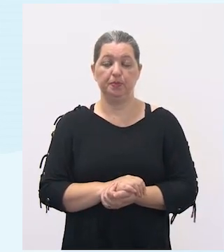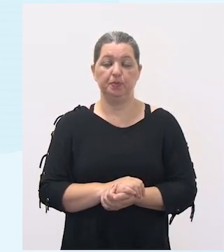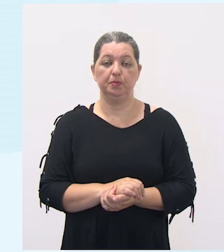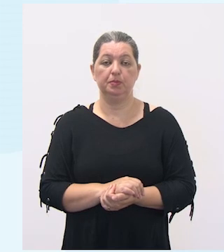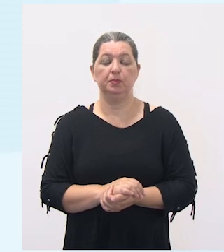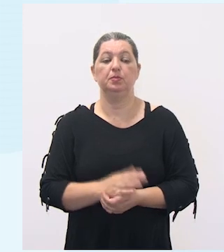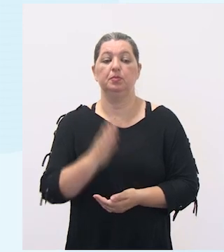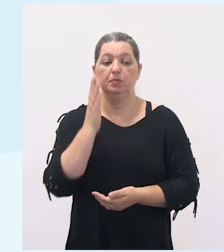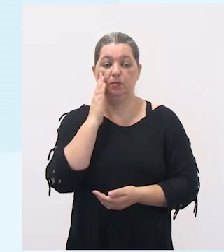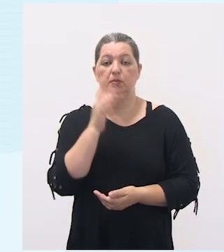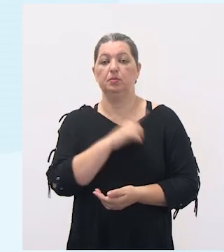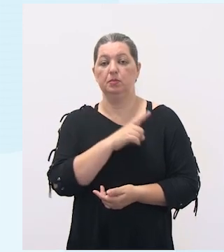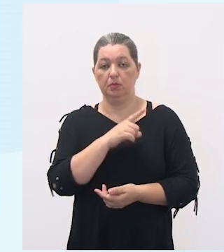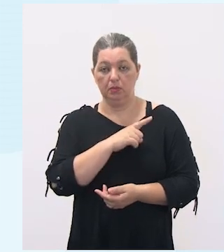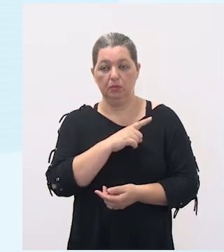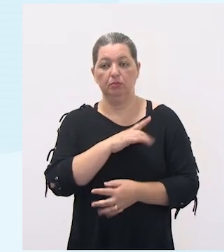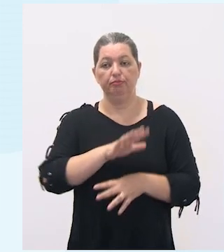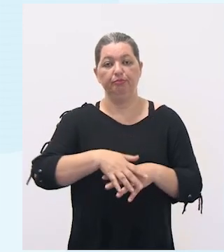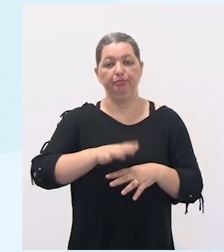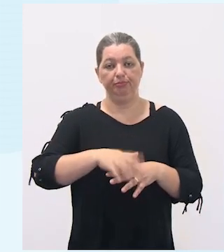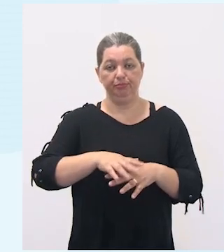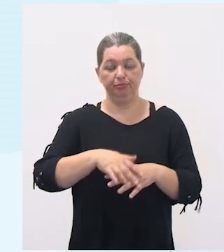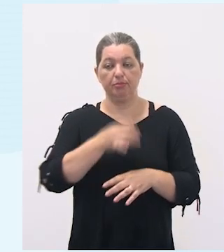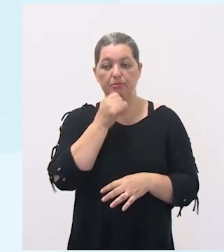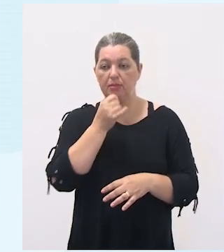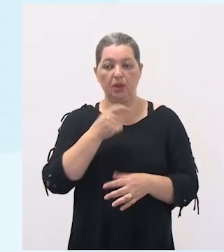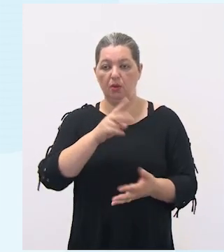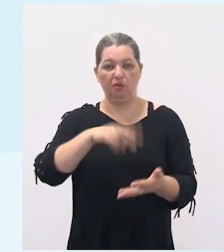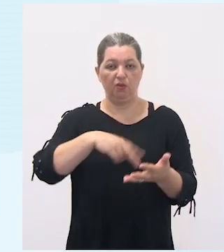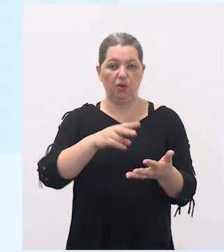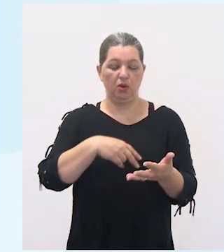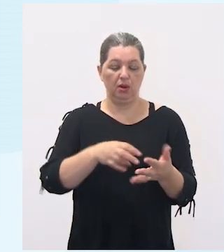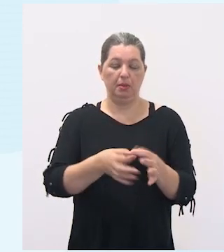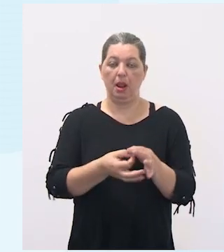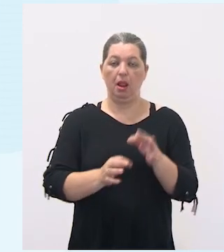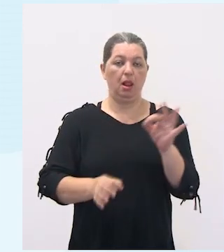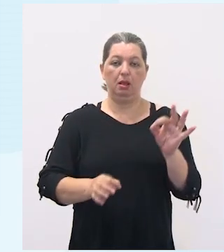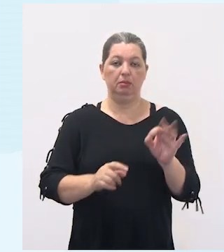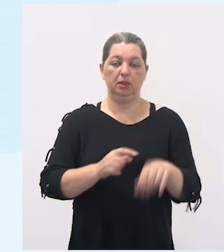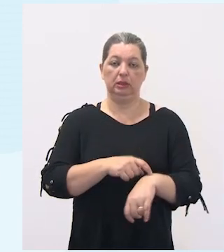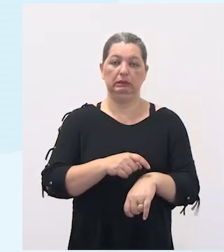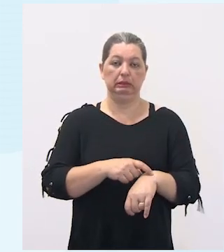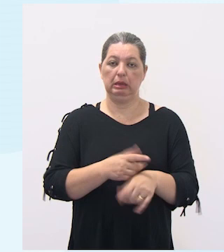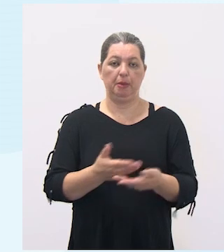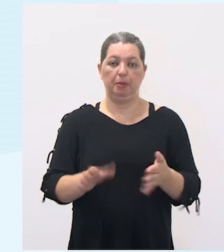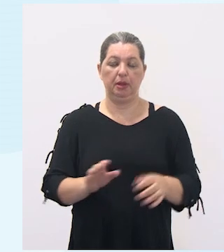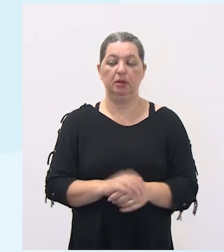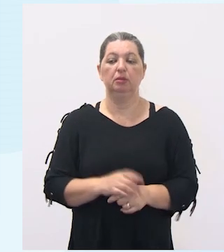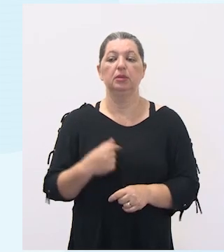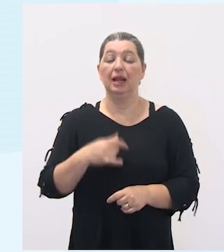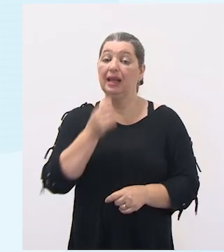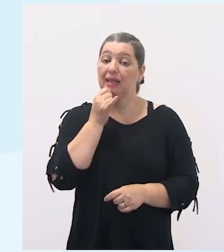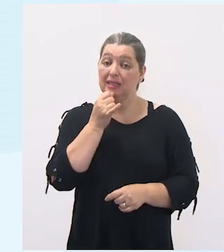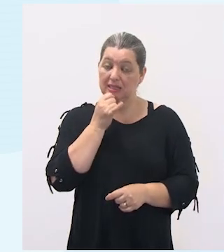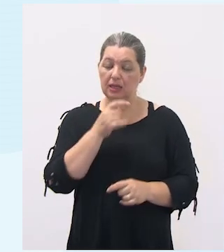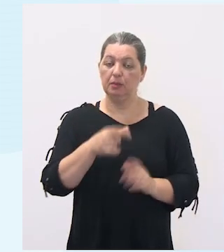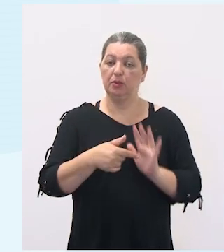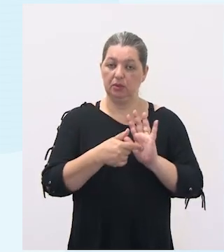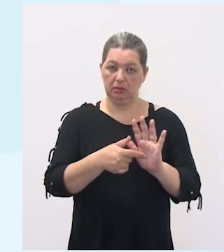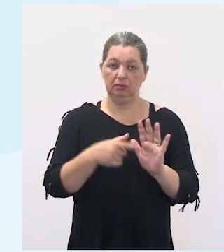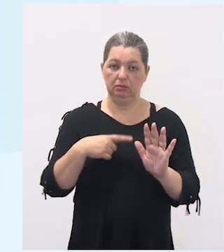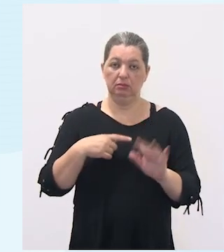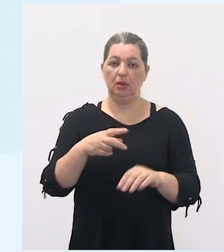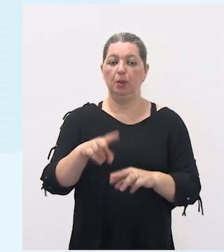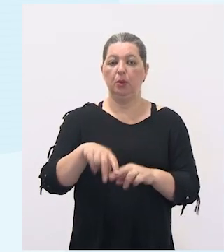Então, eu tenho aqui um exemplo de matemática. Eu não vou ler para a gente não perder muito tempo, mas vocês vão ficar aí como exemplo, né? A gente tem